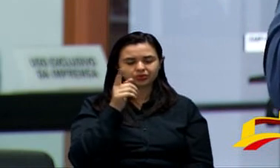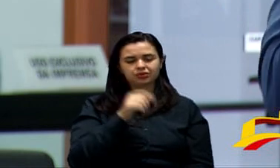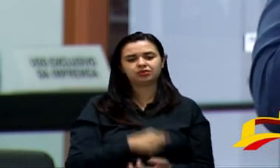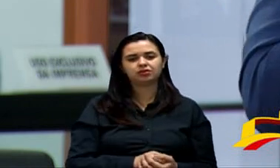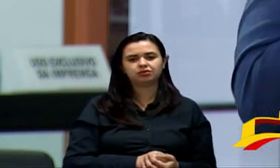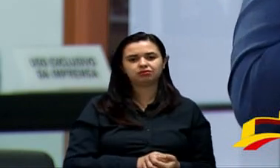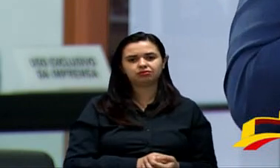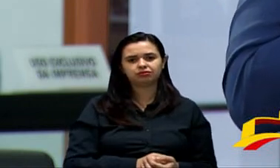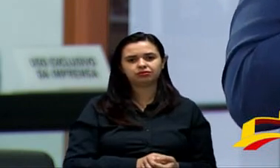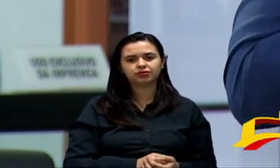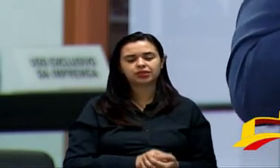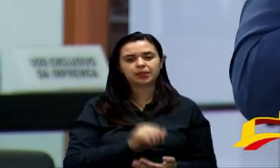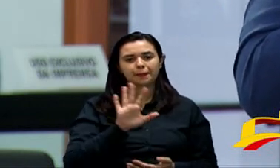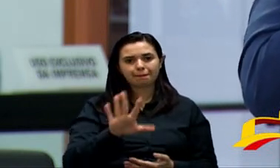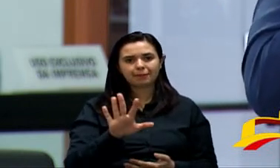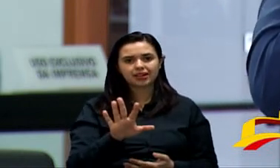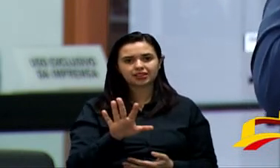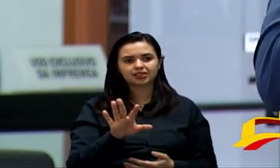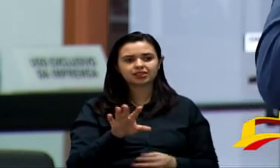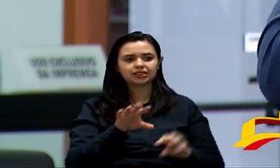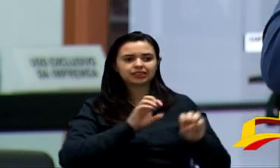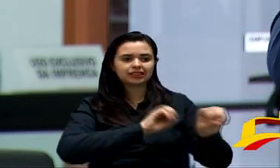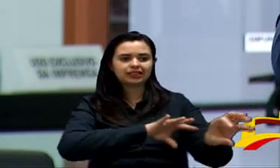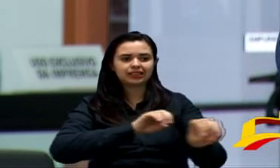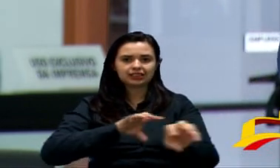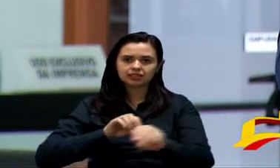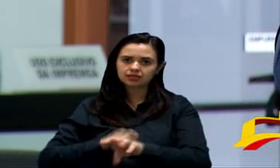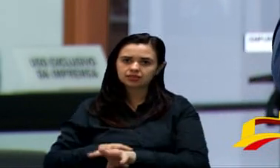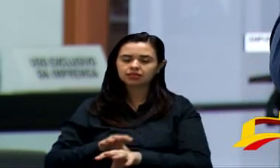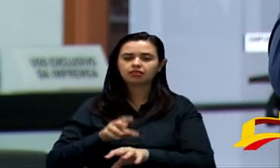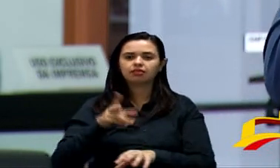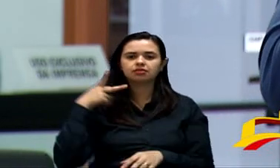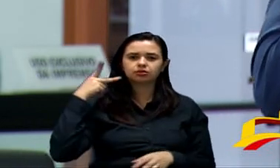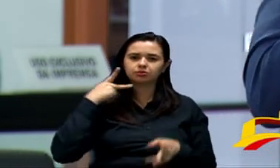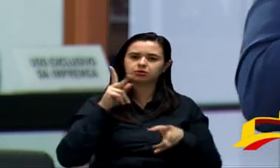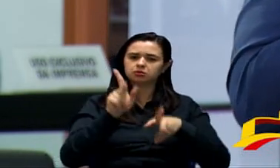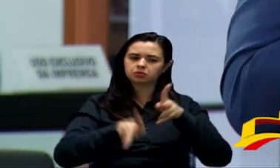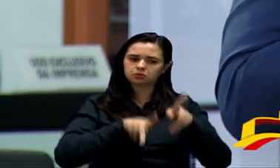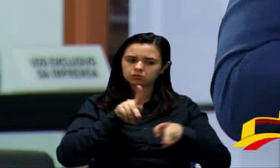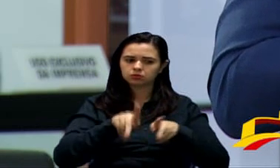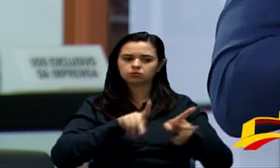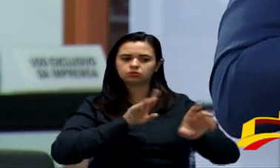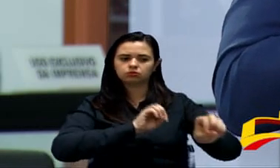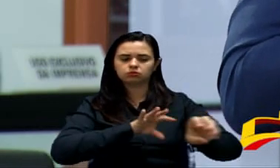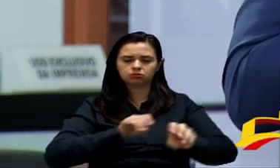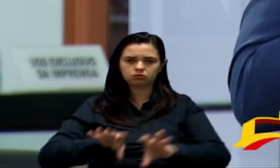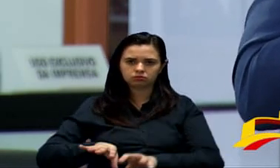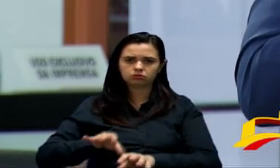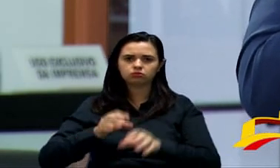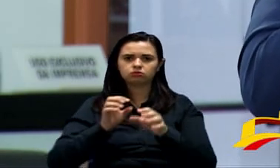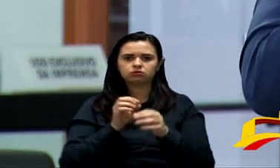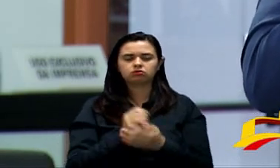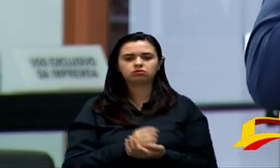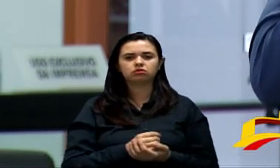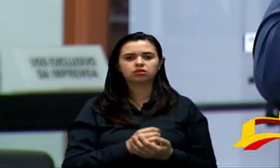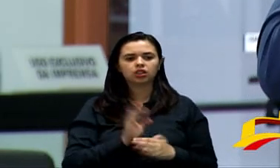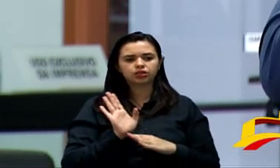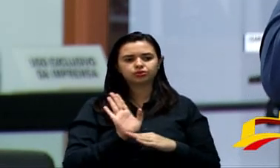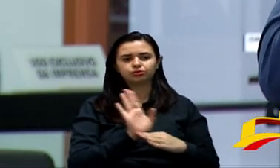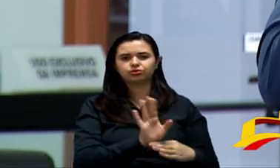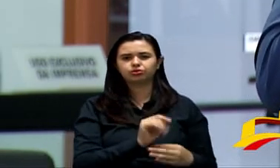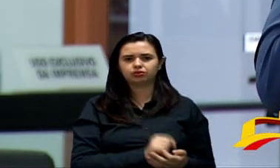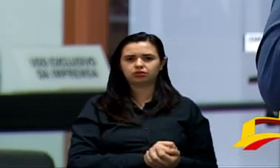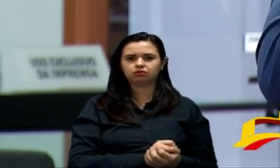as políticas públicas... De combate. É, de combate, orientando, o que você falou, muitos jovens